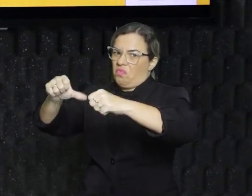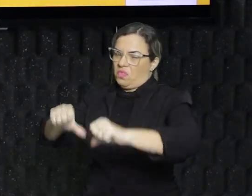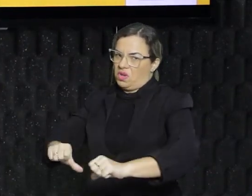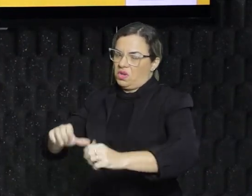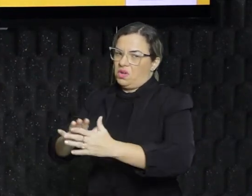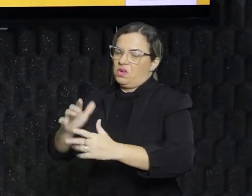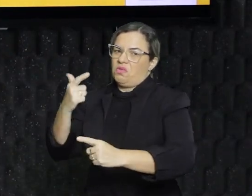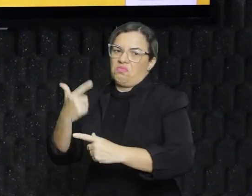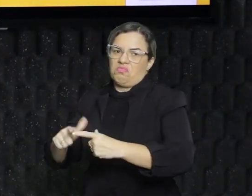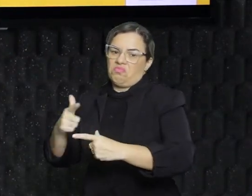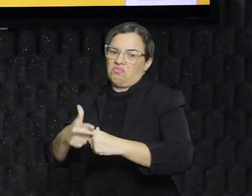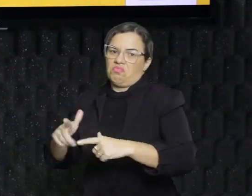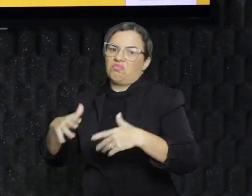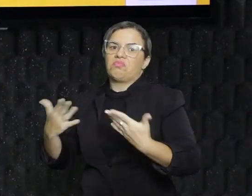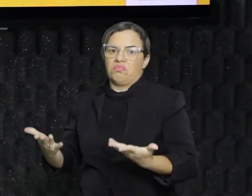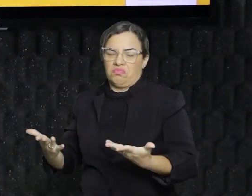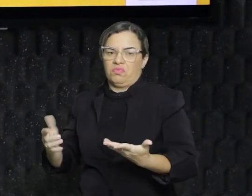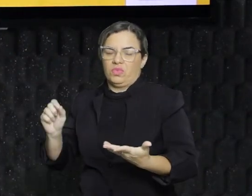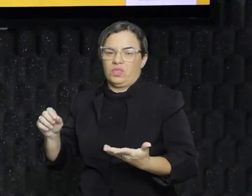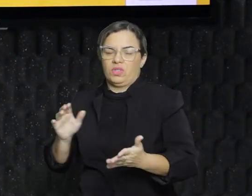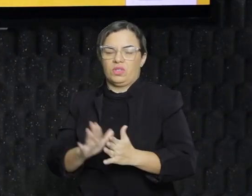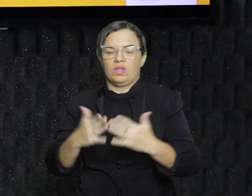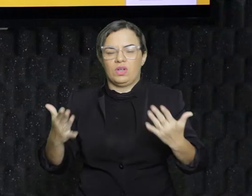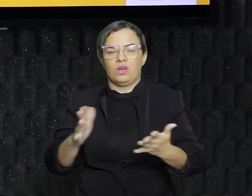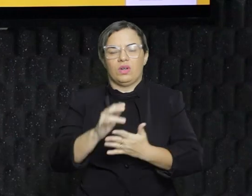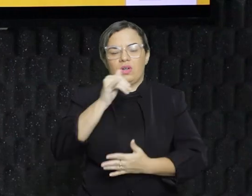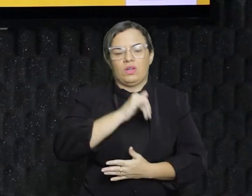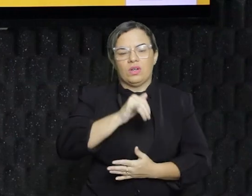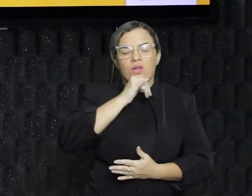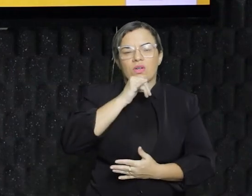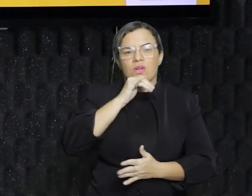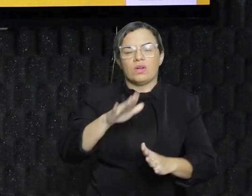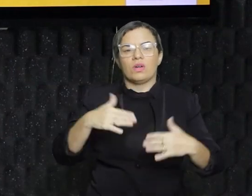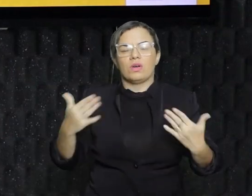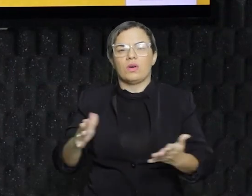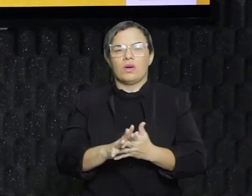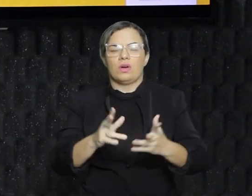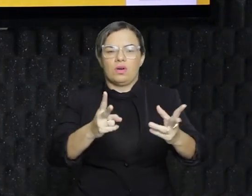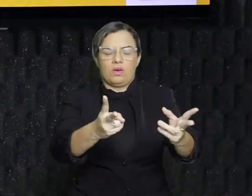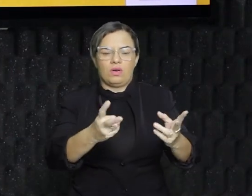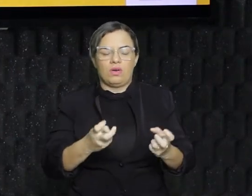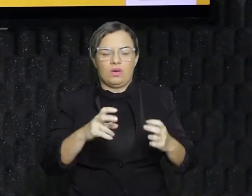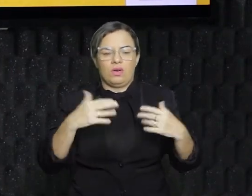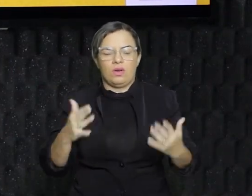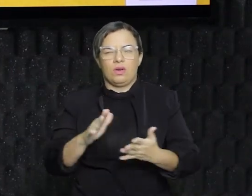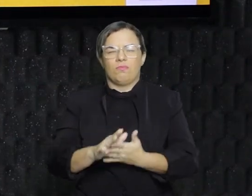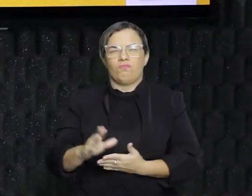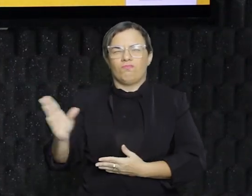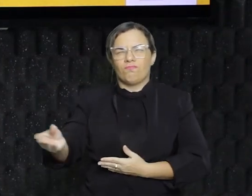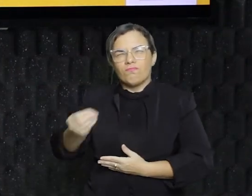ele não vem com grande intensidade. Para te exemplificar o que eu estou falando, perceba aí, puxa da